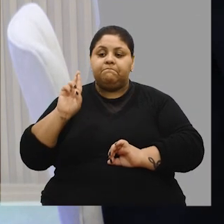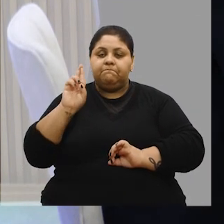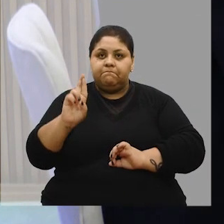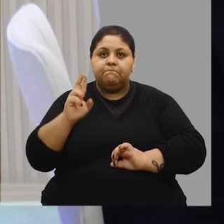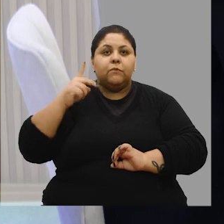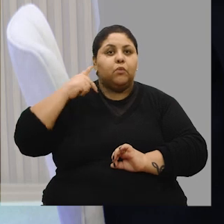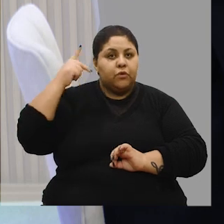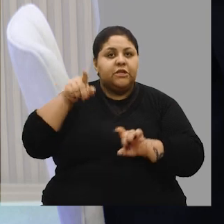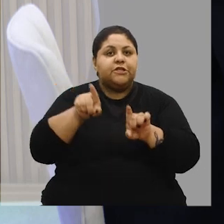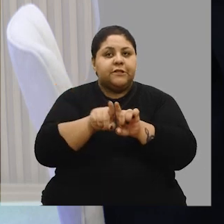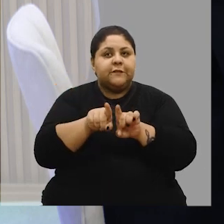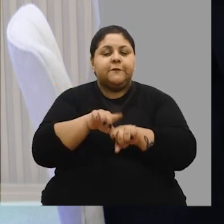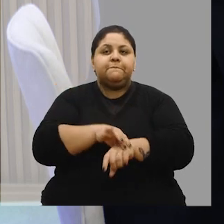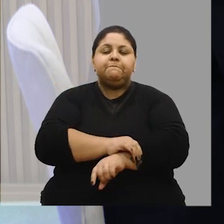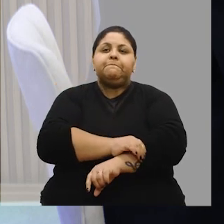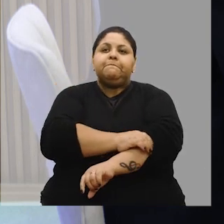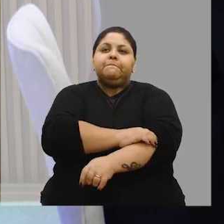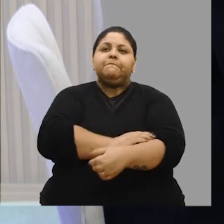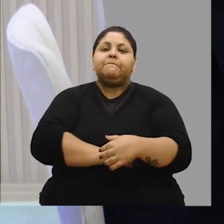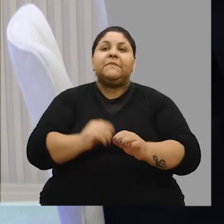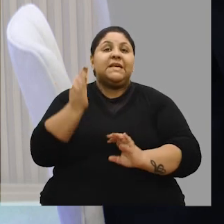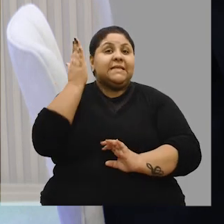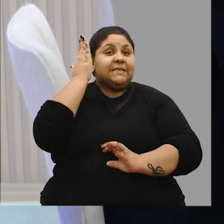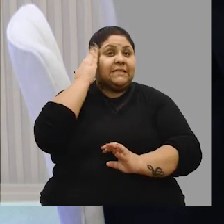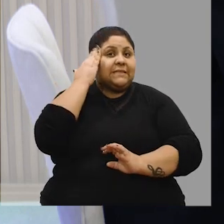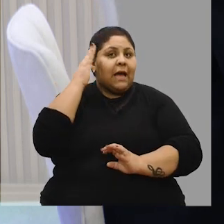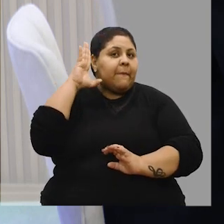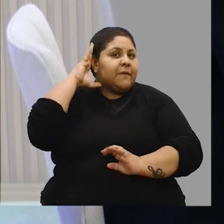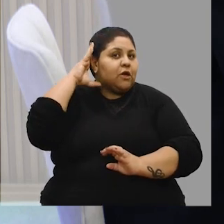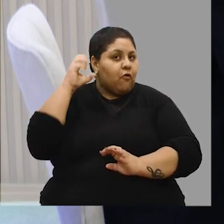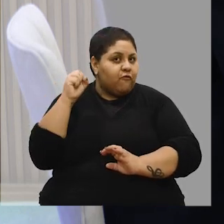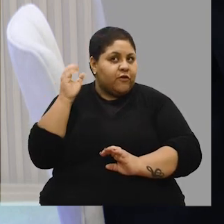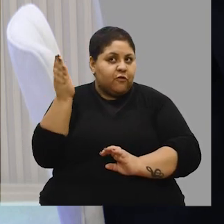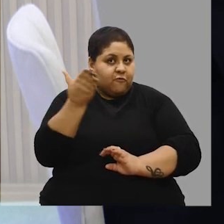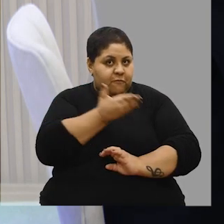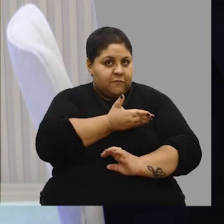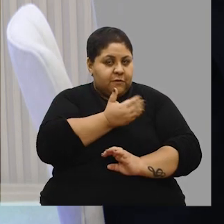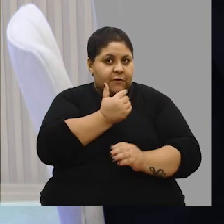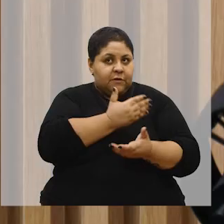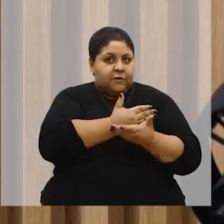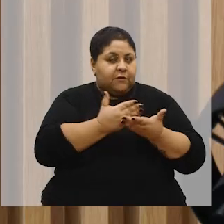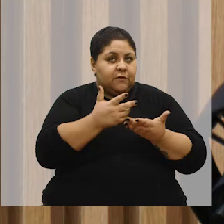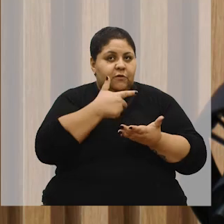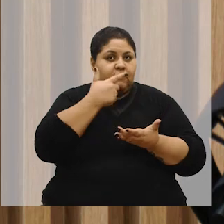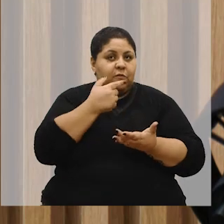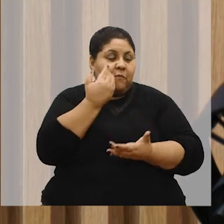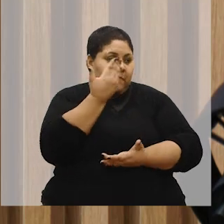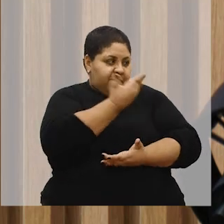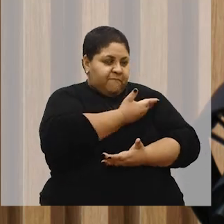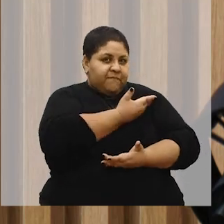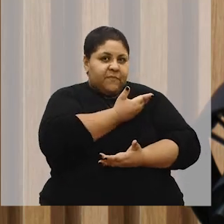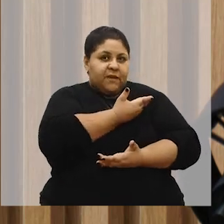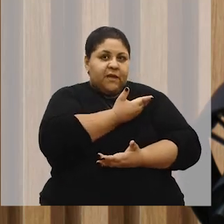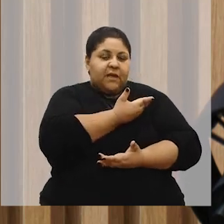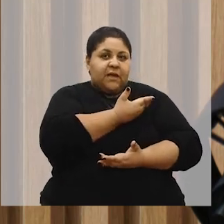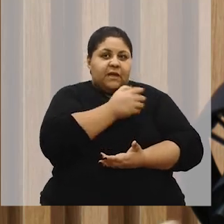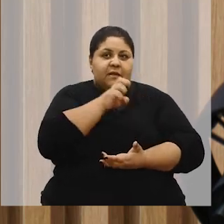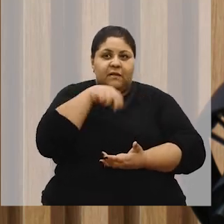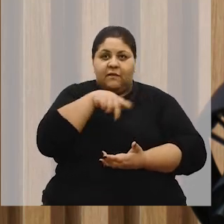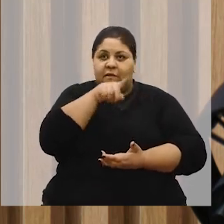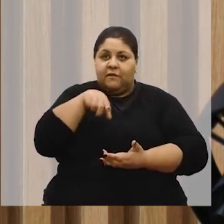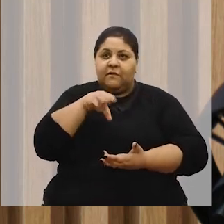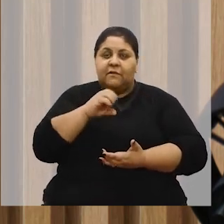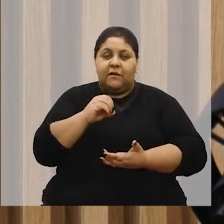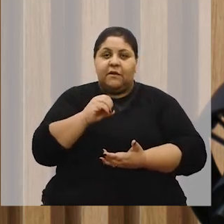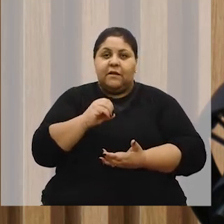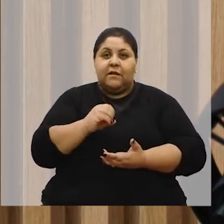representatividade política também, né? Sabe que, ouvindo vocês, né, começa pela fala do Enzo, que, de certo modo, quer se